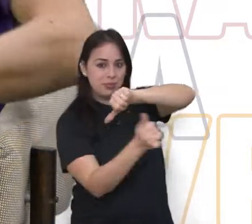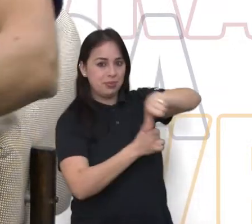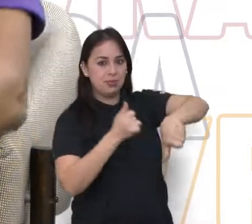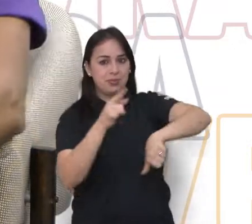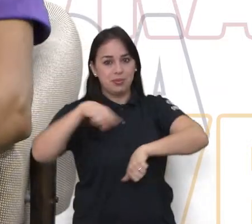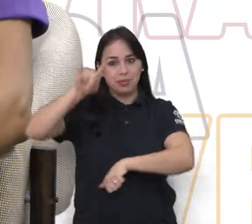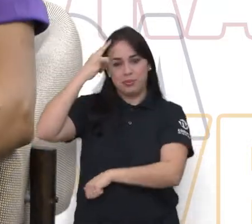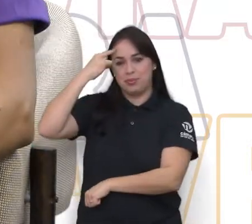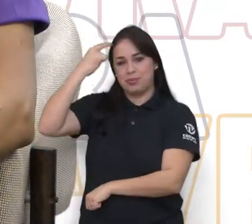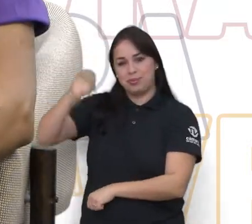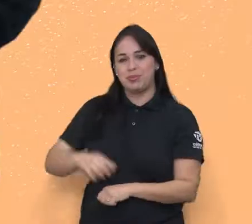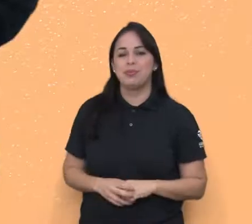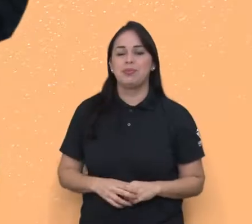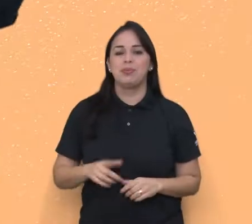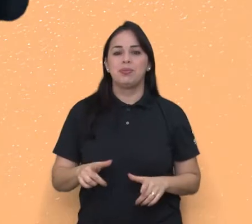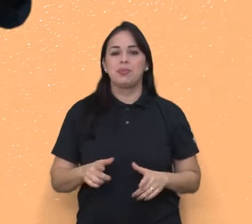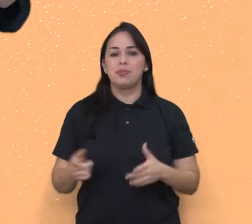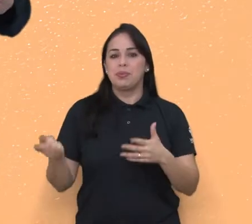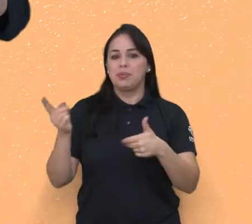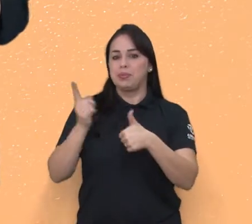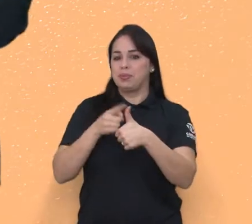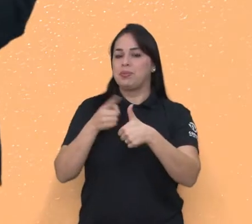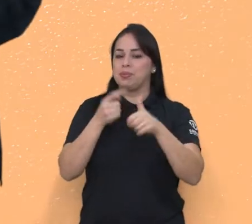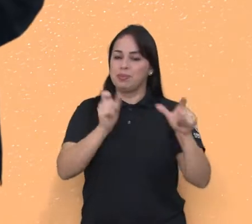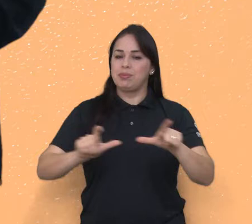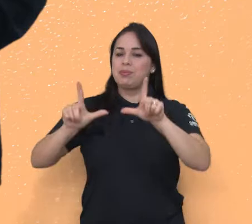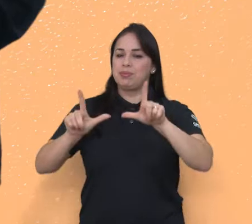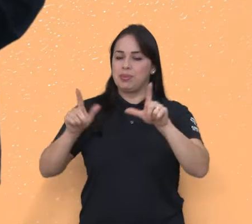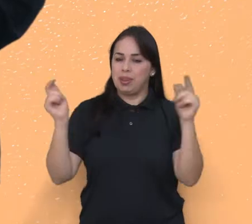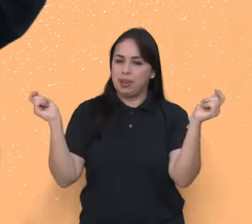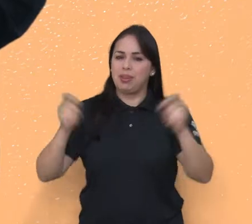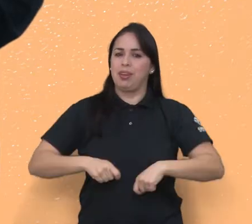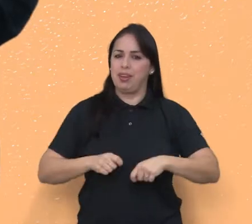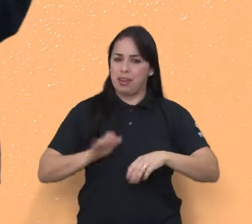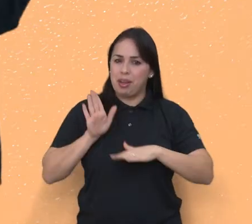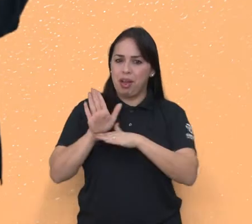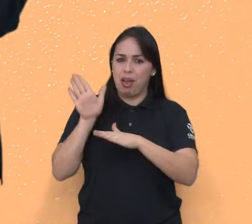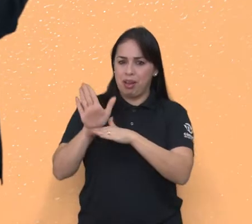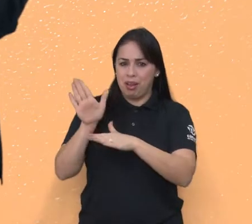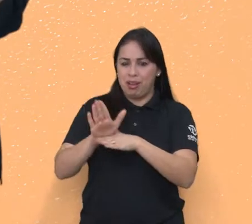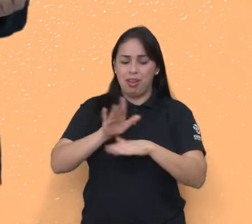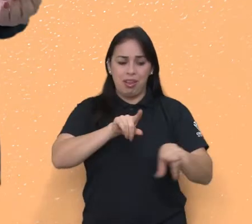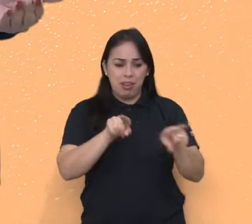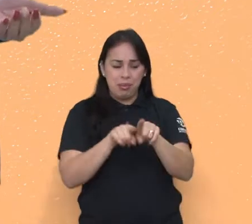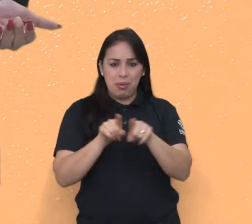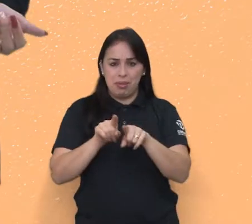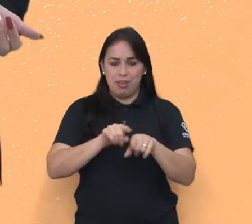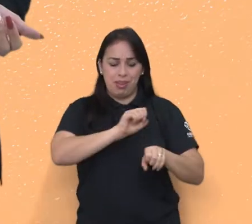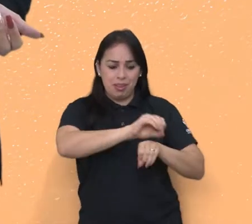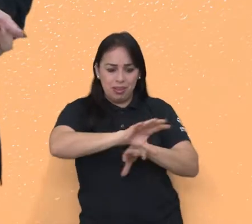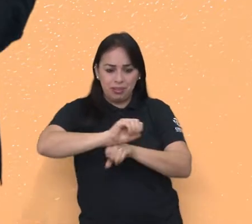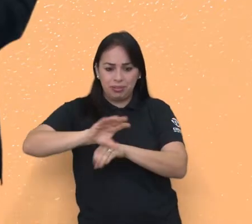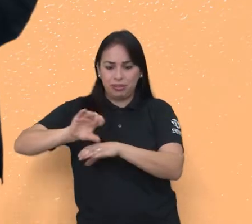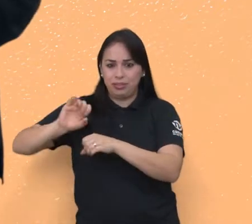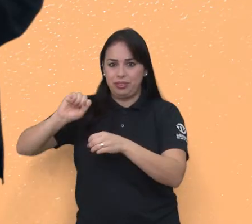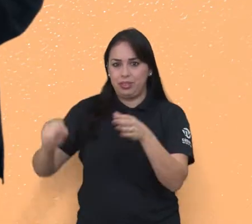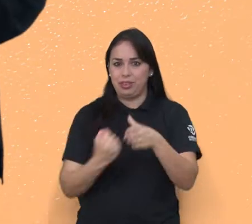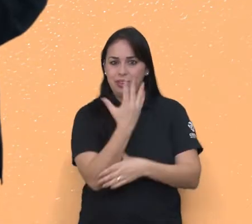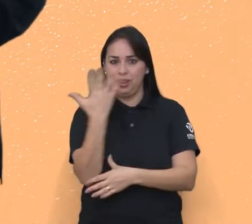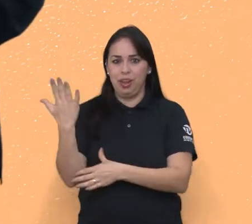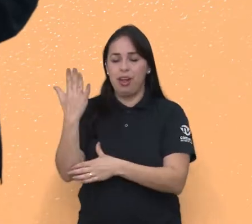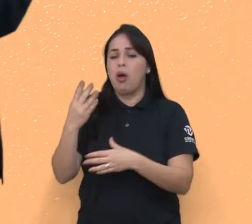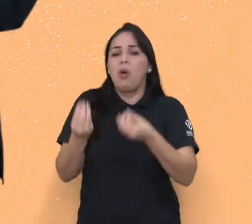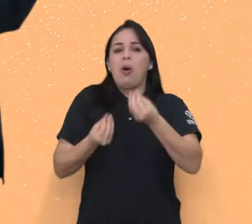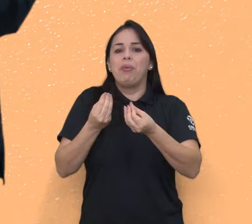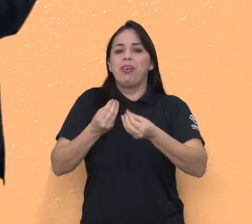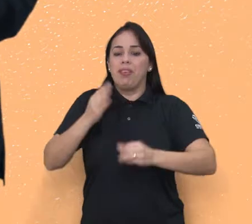papel, repense. Nesse primeiro bloco, vimos que é possível contribuir para a educação ambiental fazendo